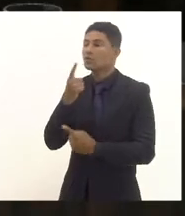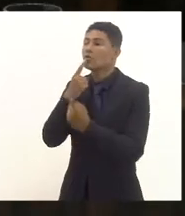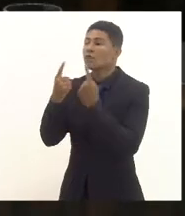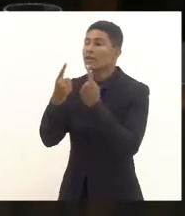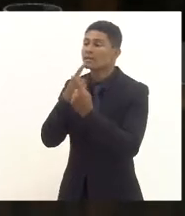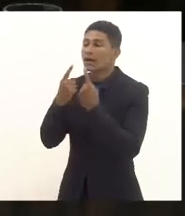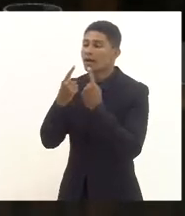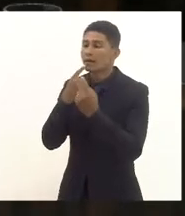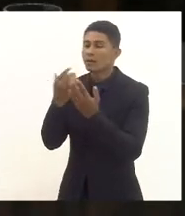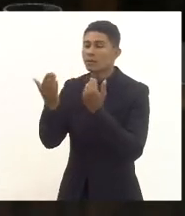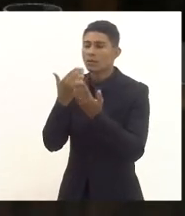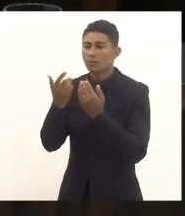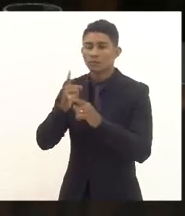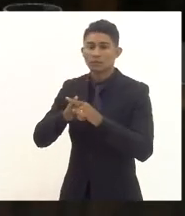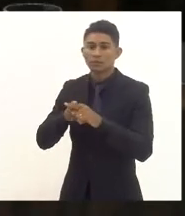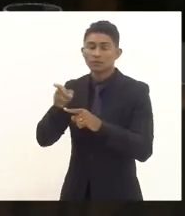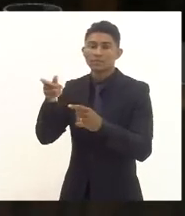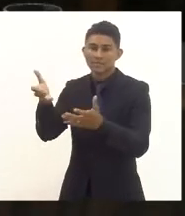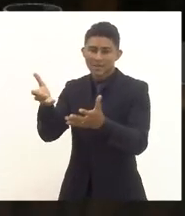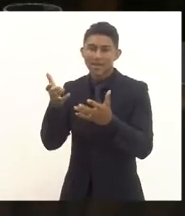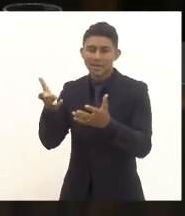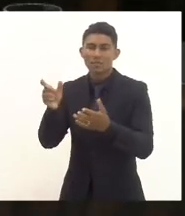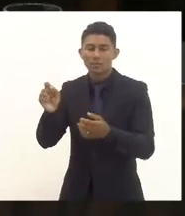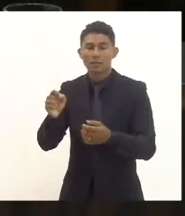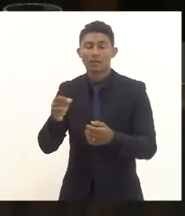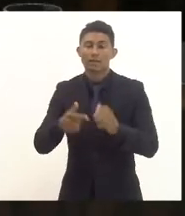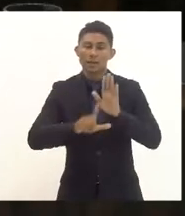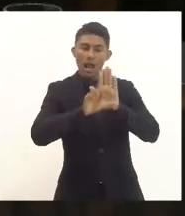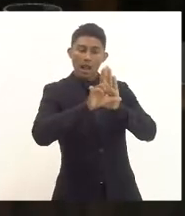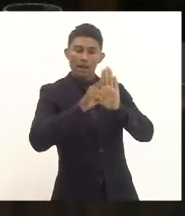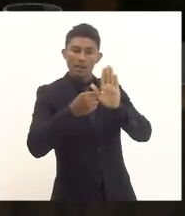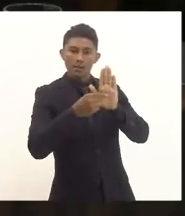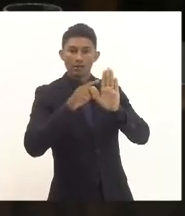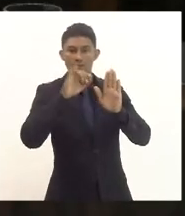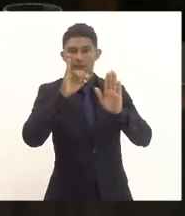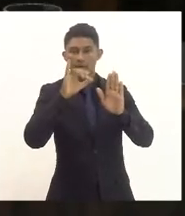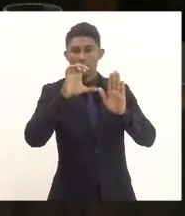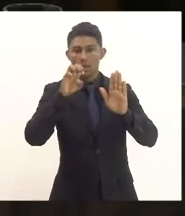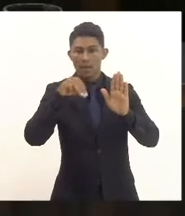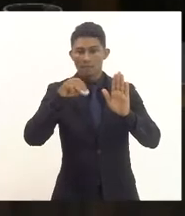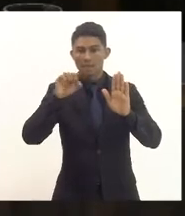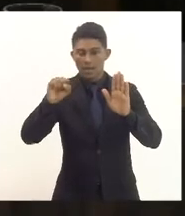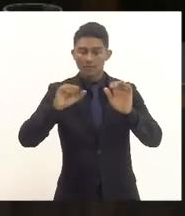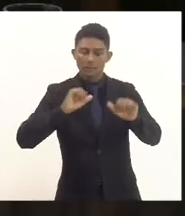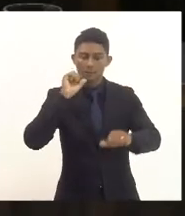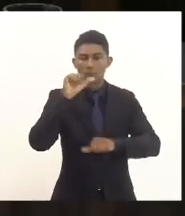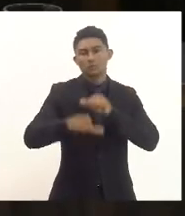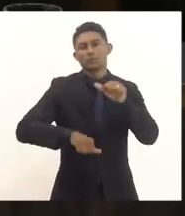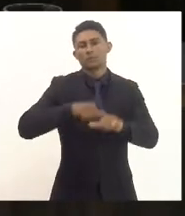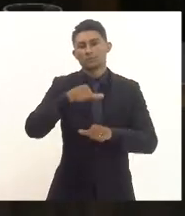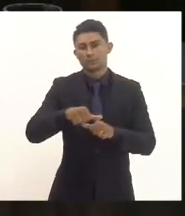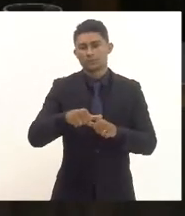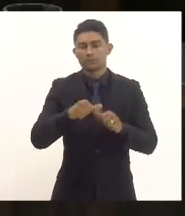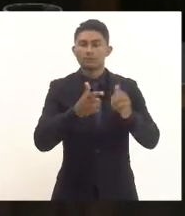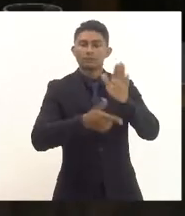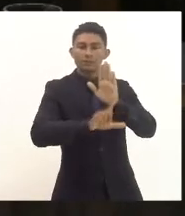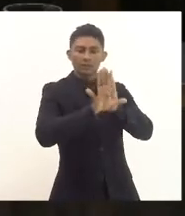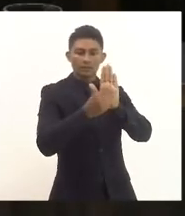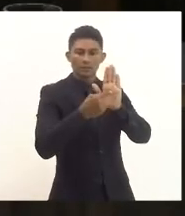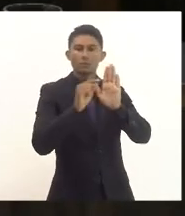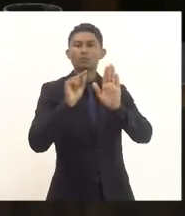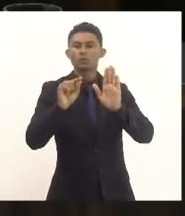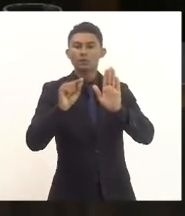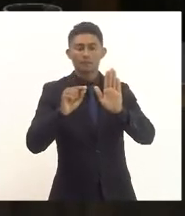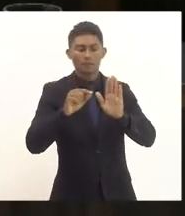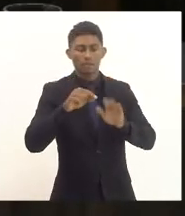inovação em relação à legislação do ICMS e quer criar uma legislação que todos de uma região